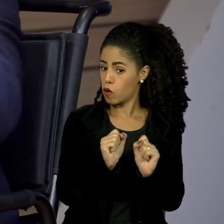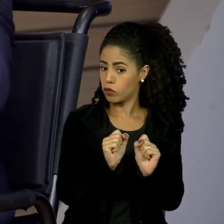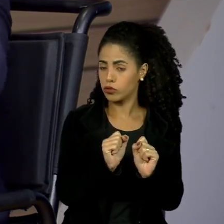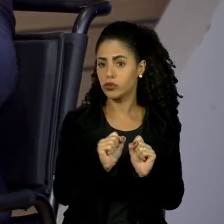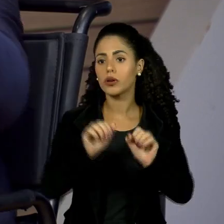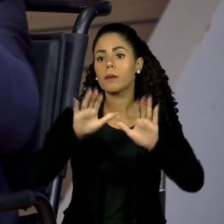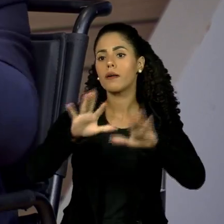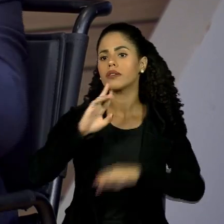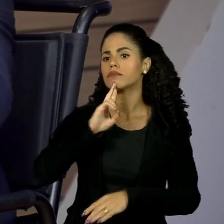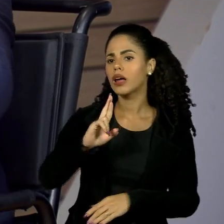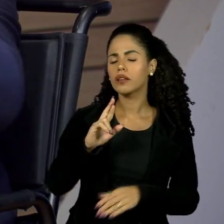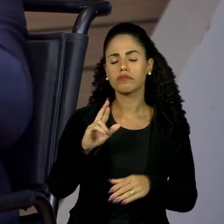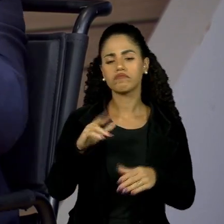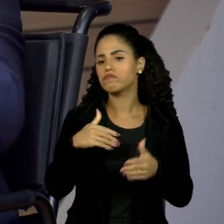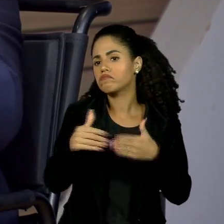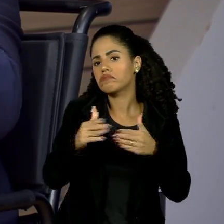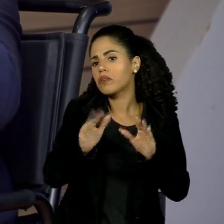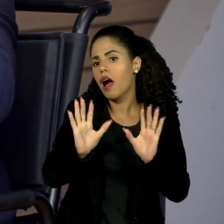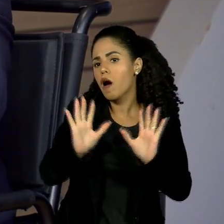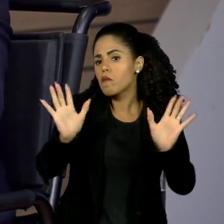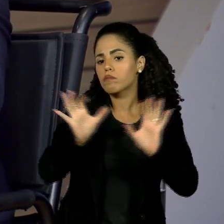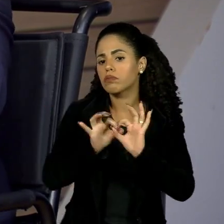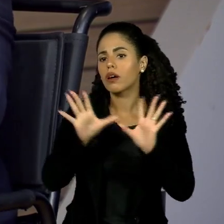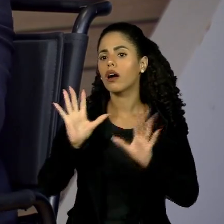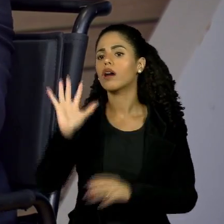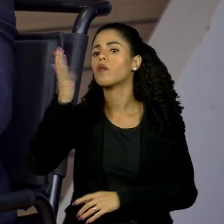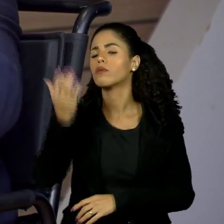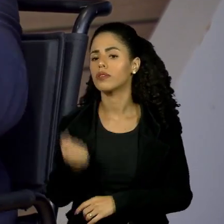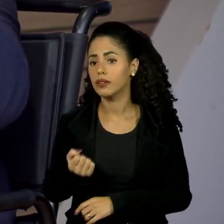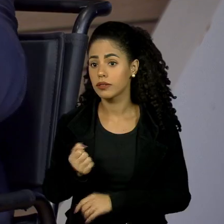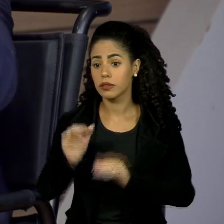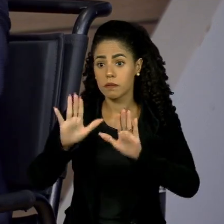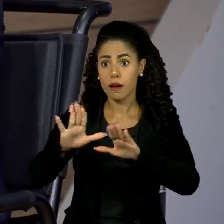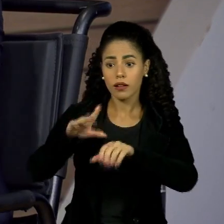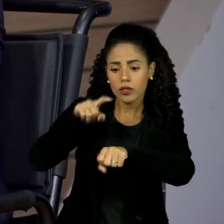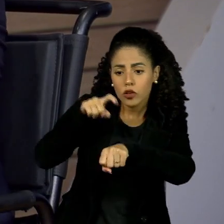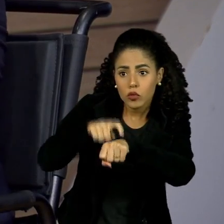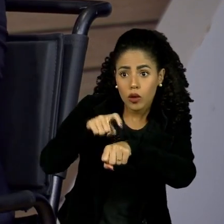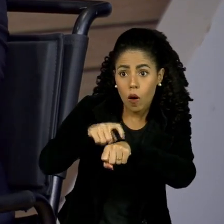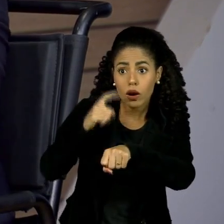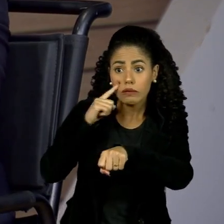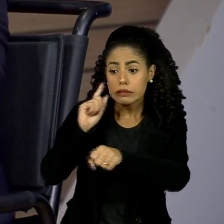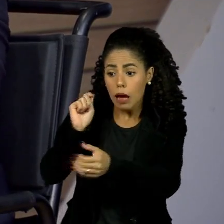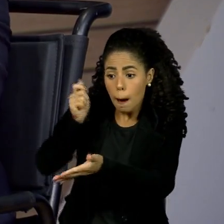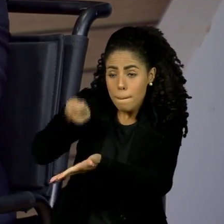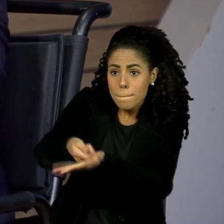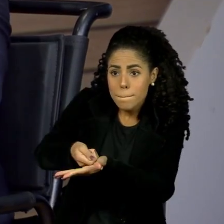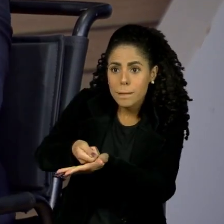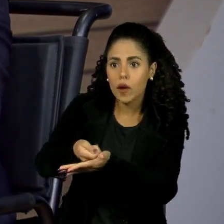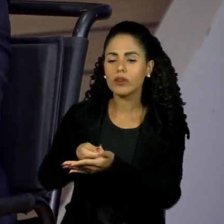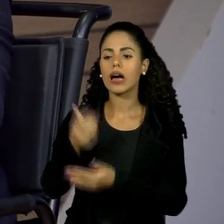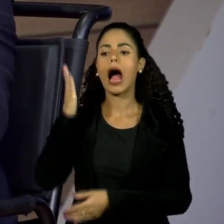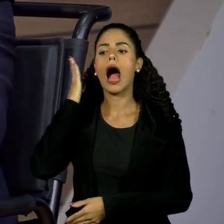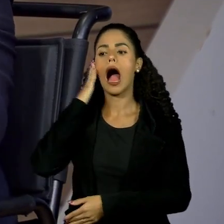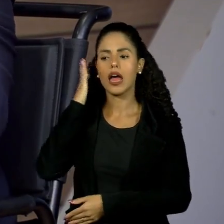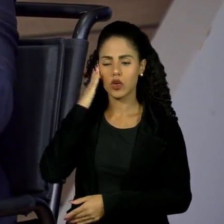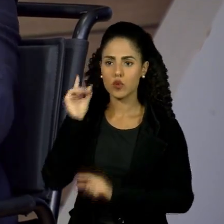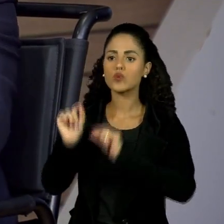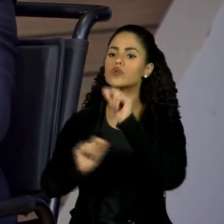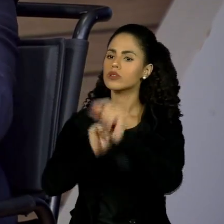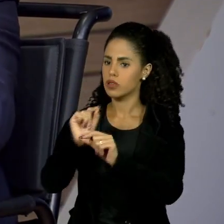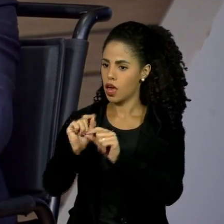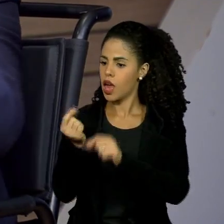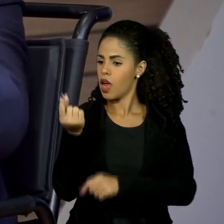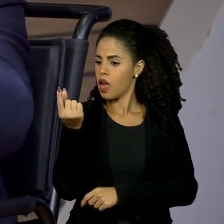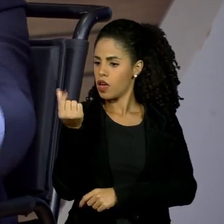com resultado aleatório, randômico. E desde que, no momento que vá fazer a aposta, o apostador saiba exatamente